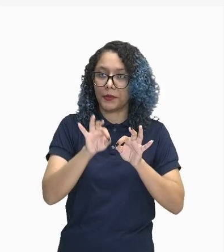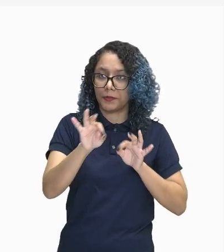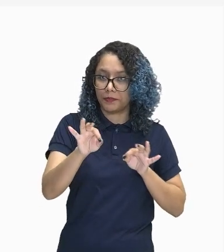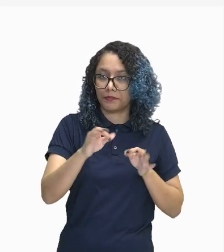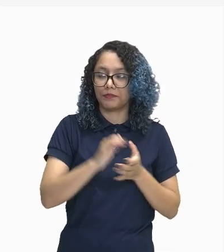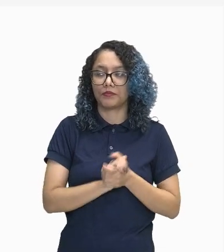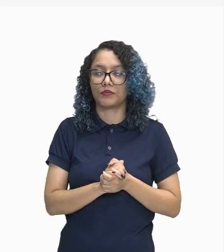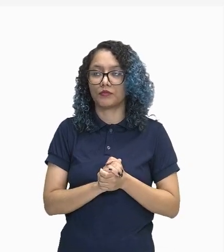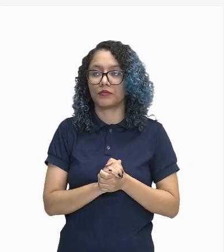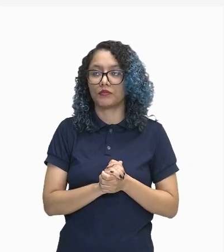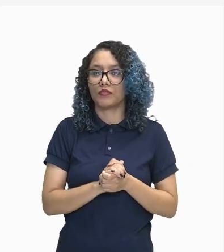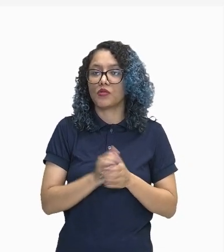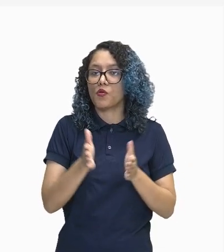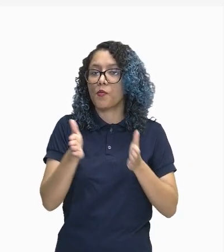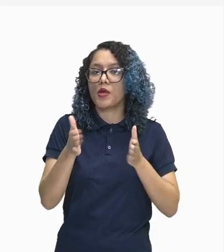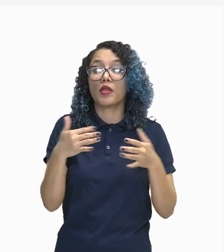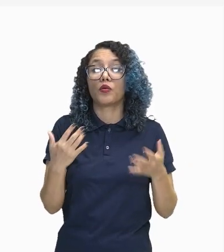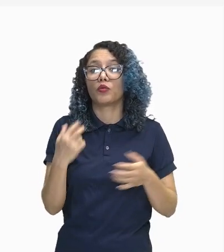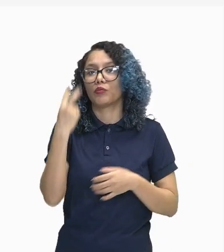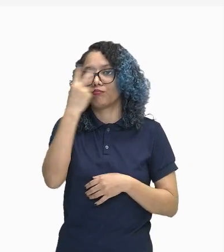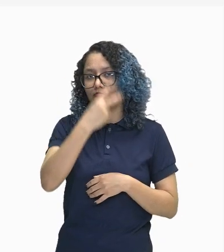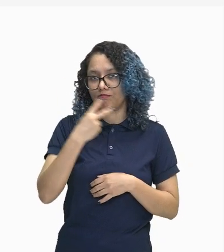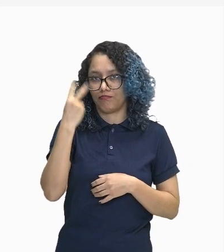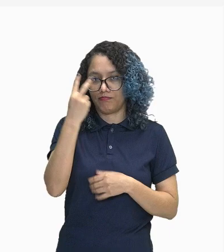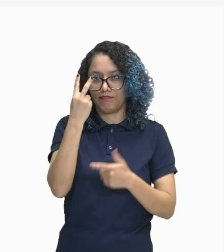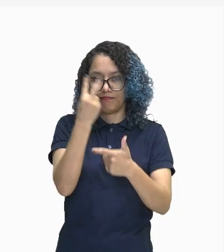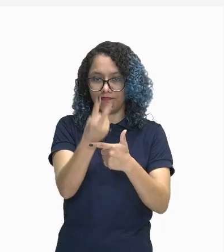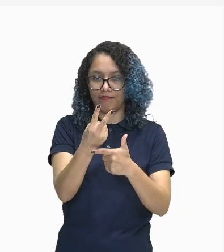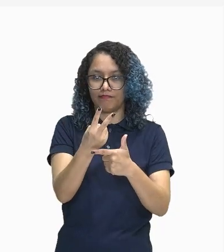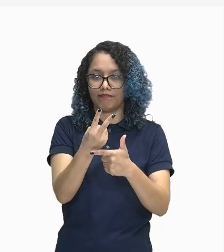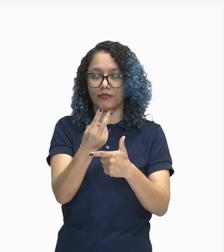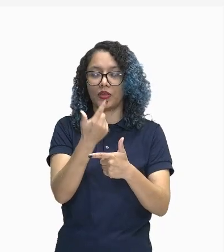é 2. 2 o quê? 2 horas. E a